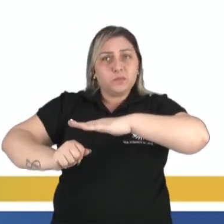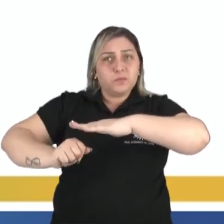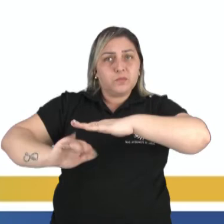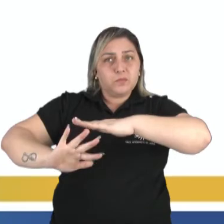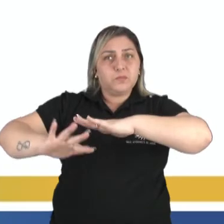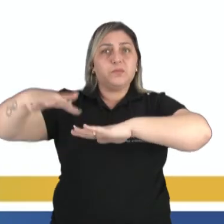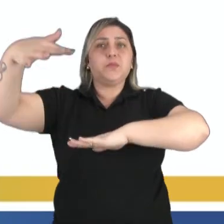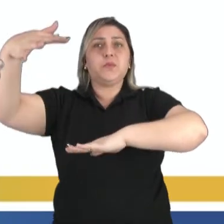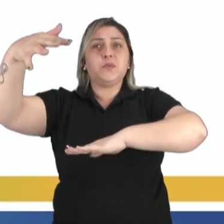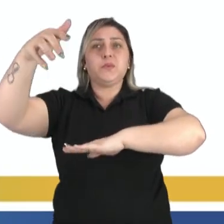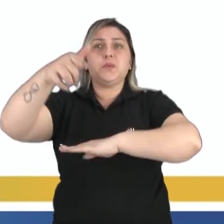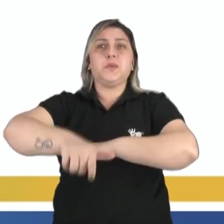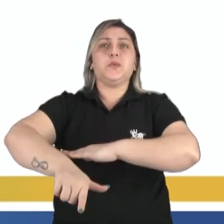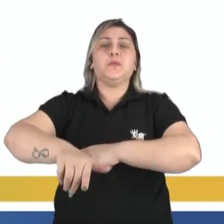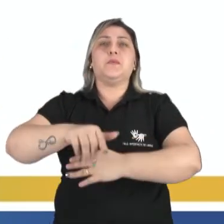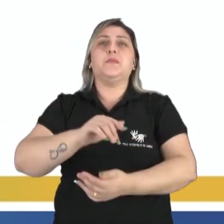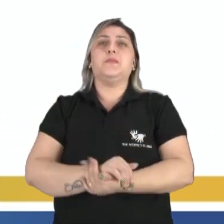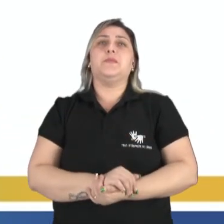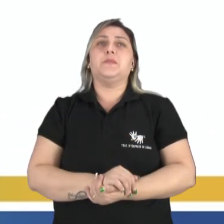né, novamente, tá?